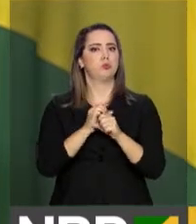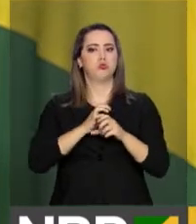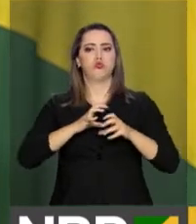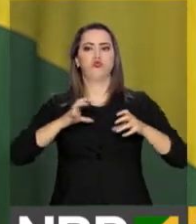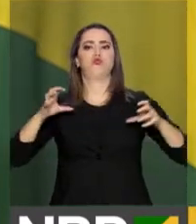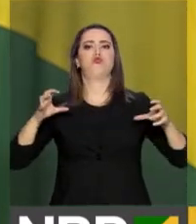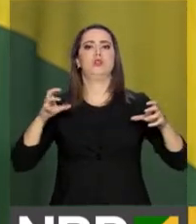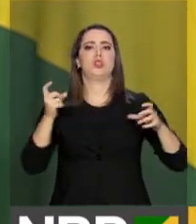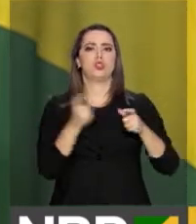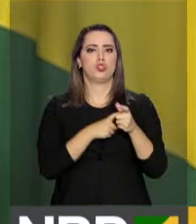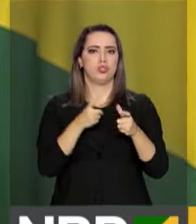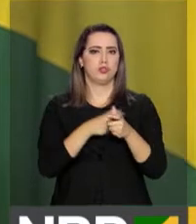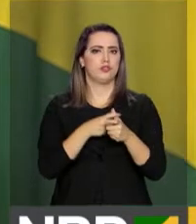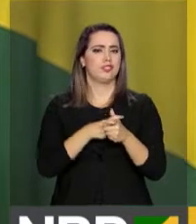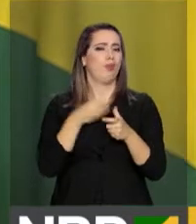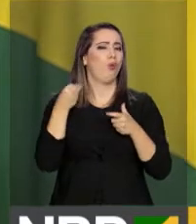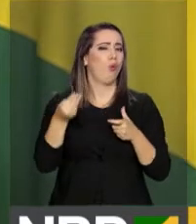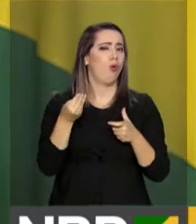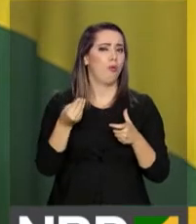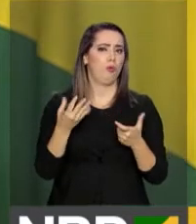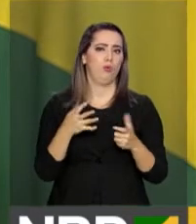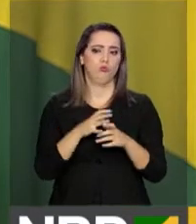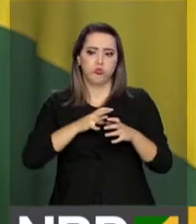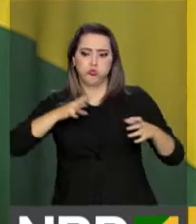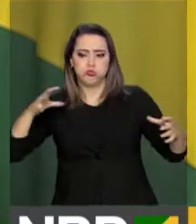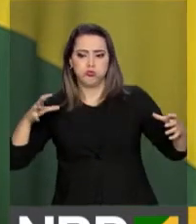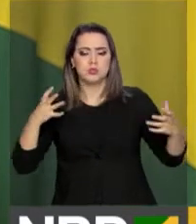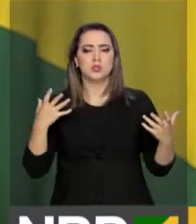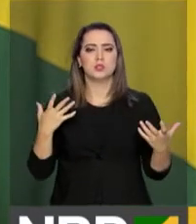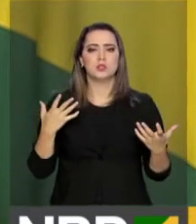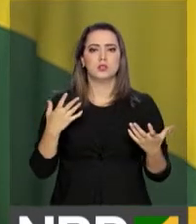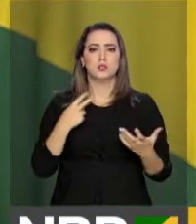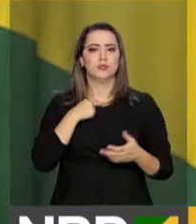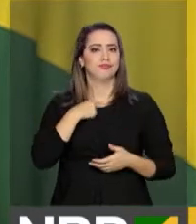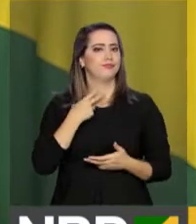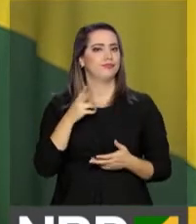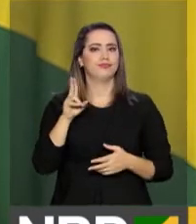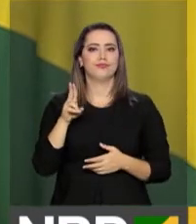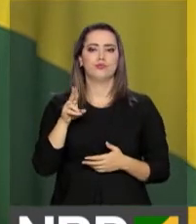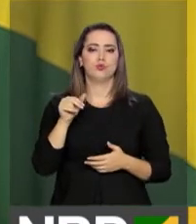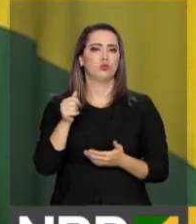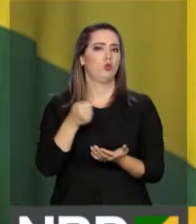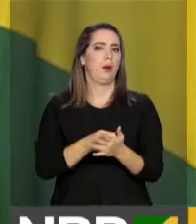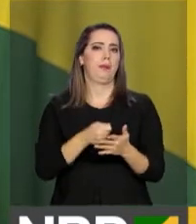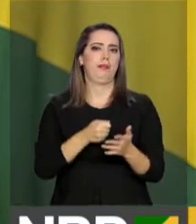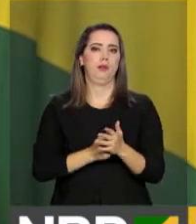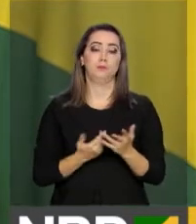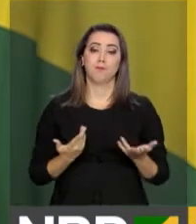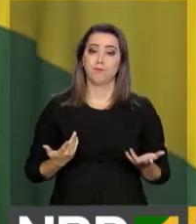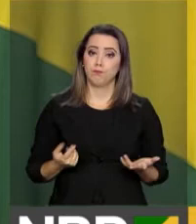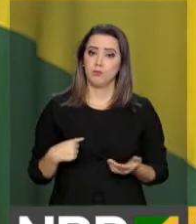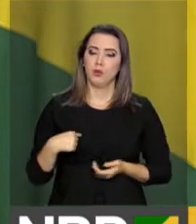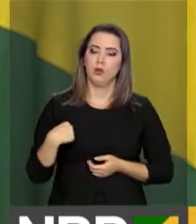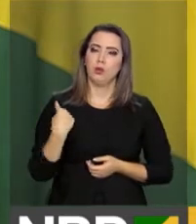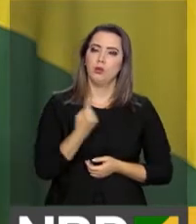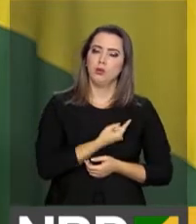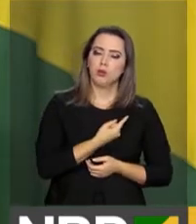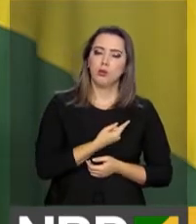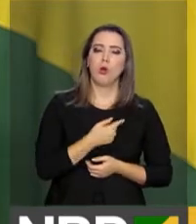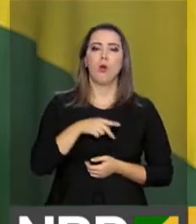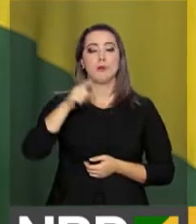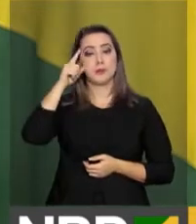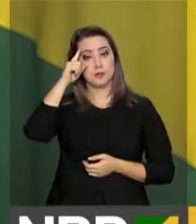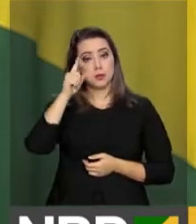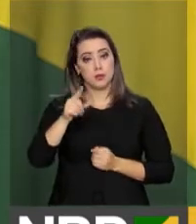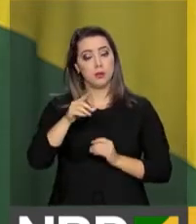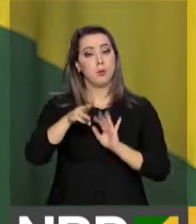ficava impagável ou seja impossibilitado de pagamento não é nós editamos uma medida